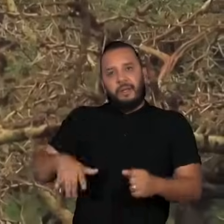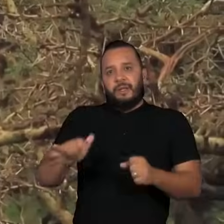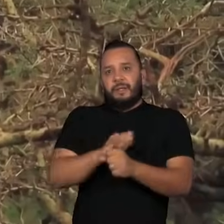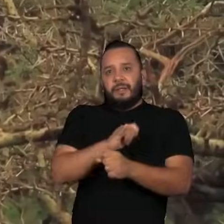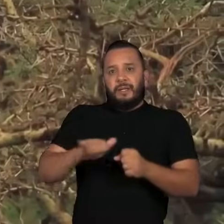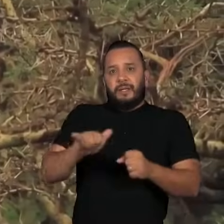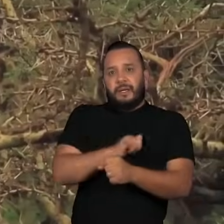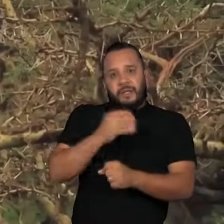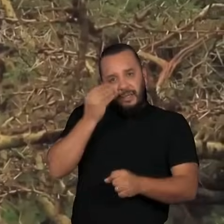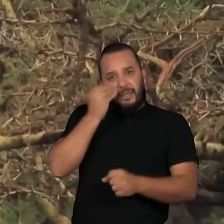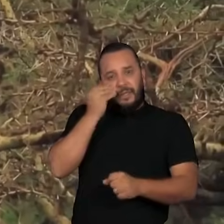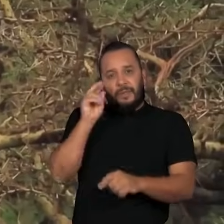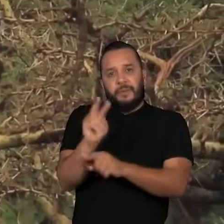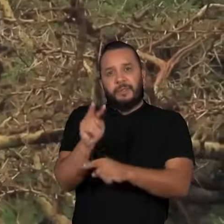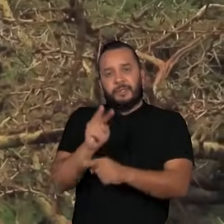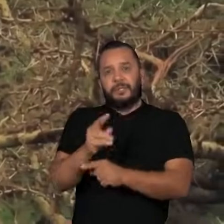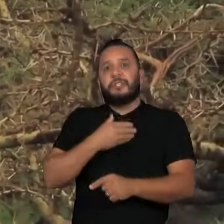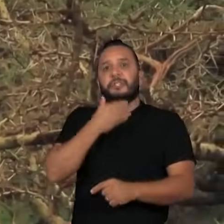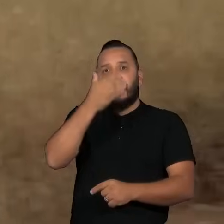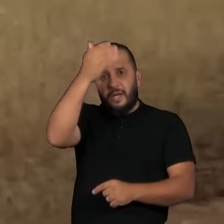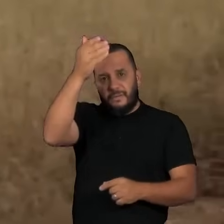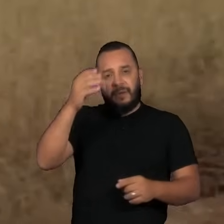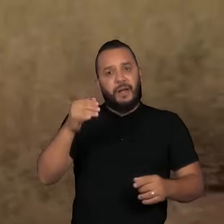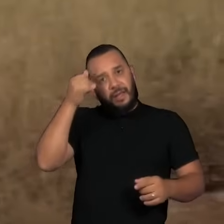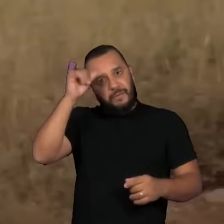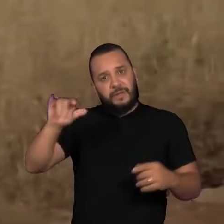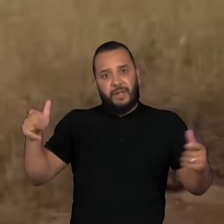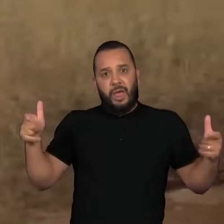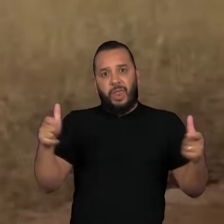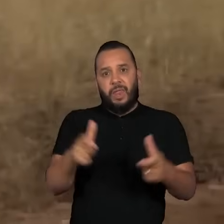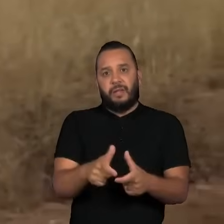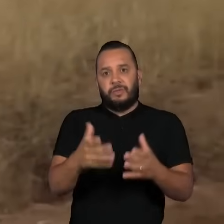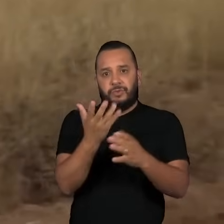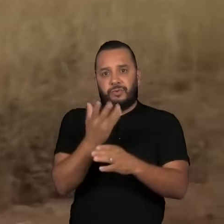para tentar salvar a girafa da extinção.